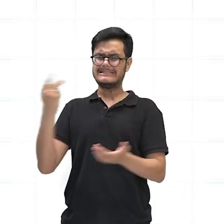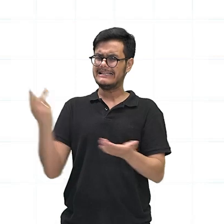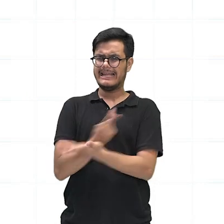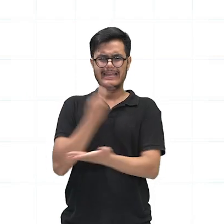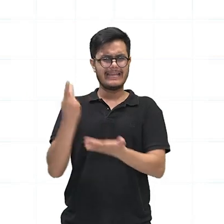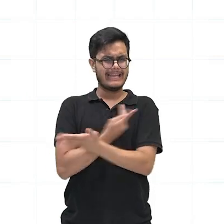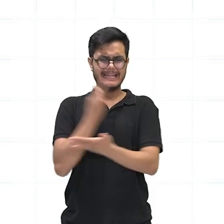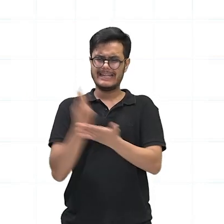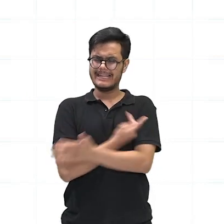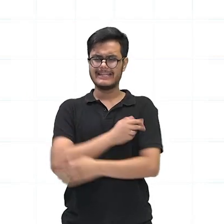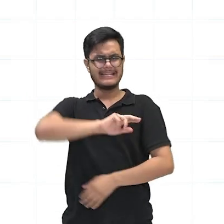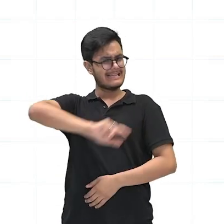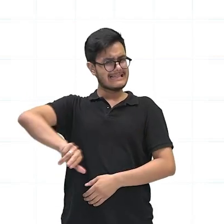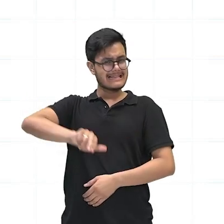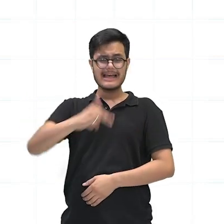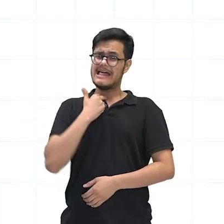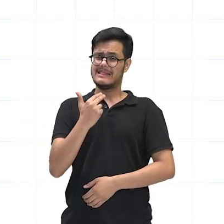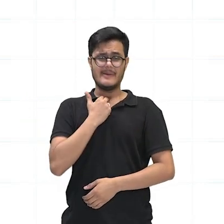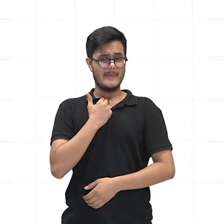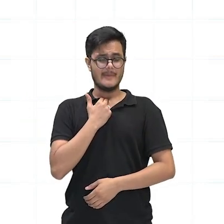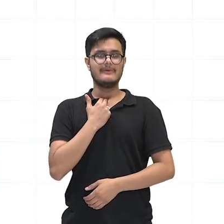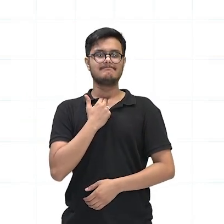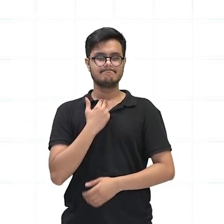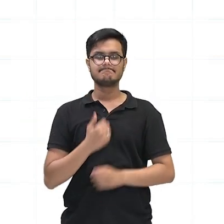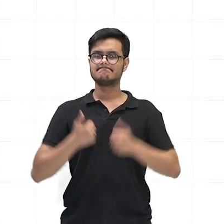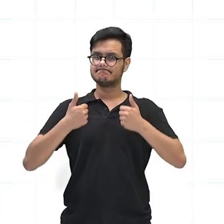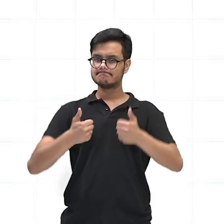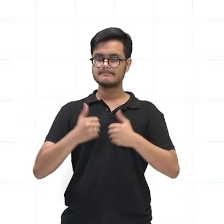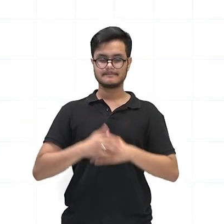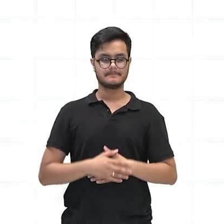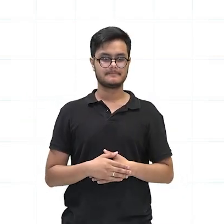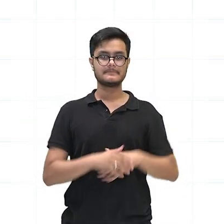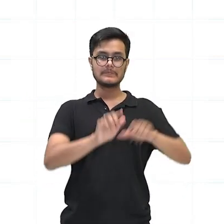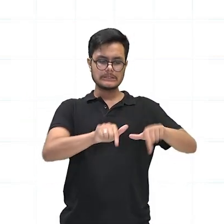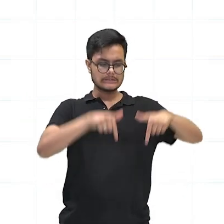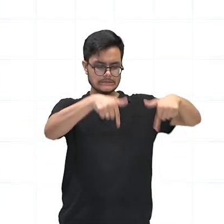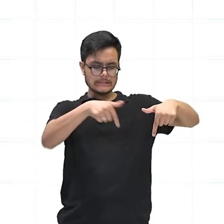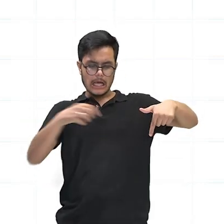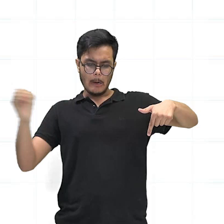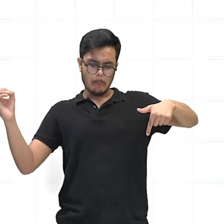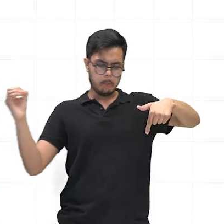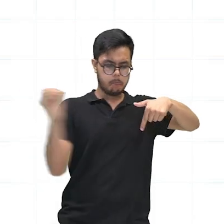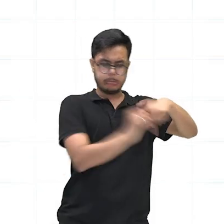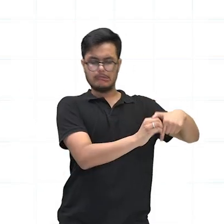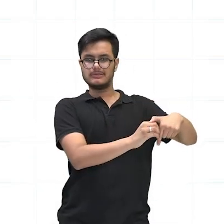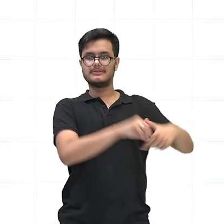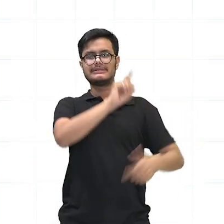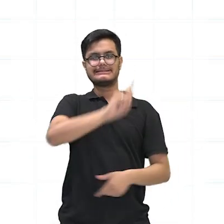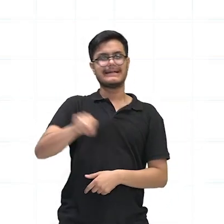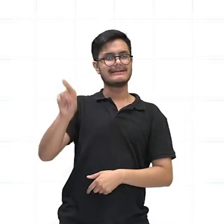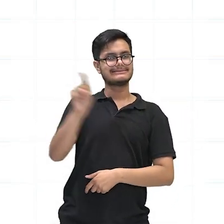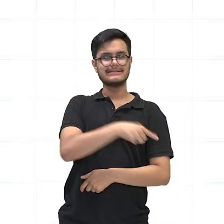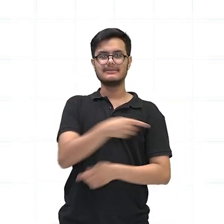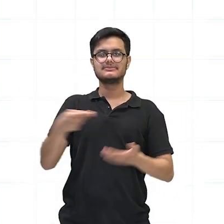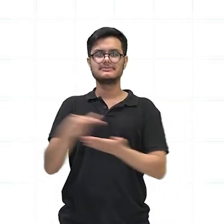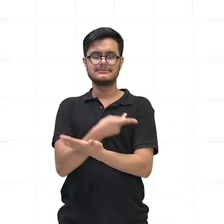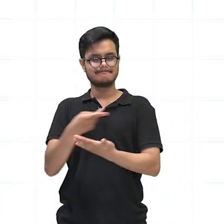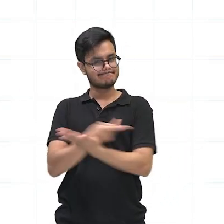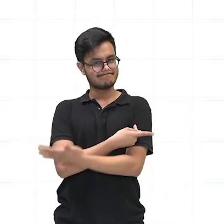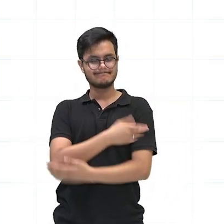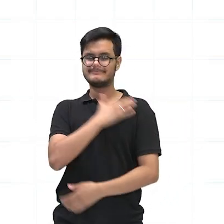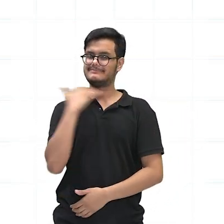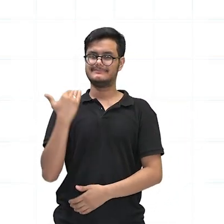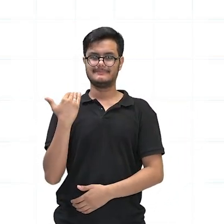deixar que o arremessador acerte o seu wicket, porque acertou o wicket, ele é eliminado e vai trocar